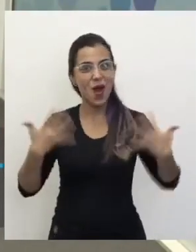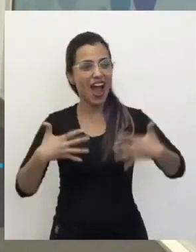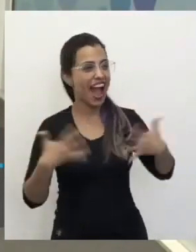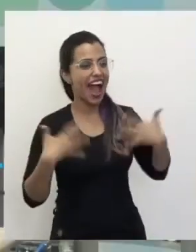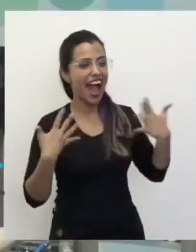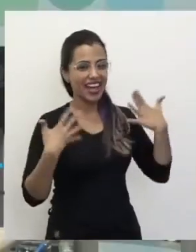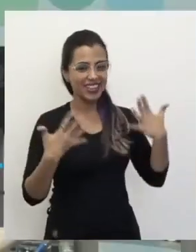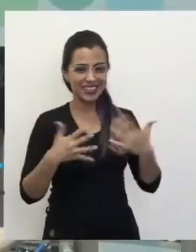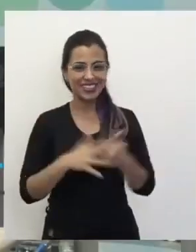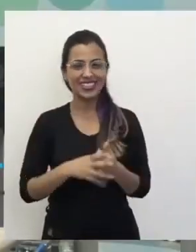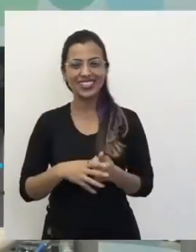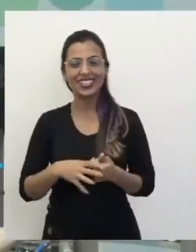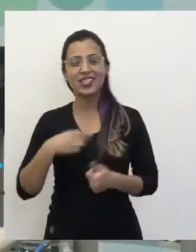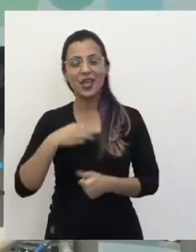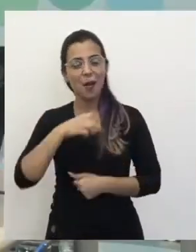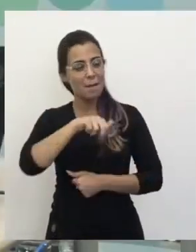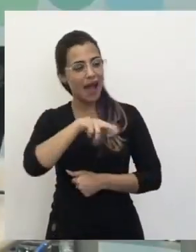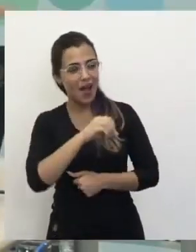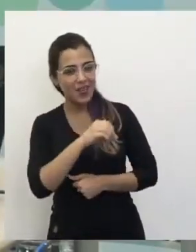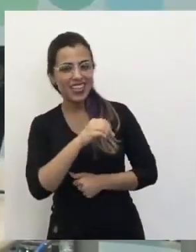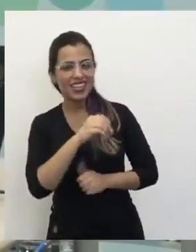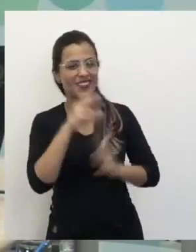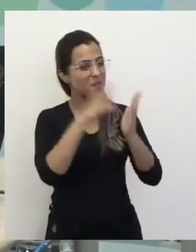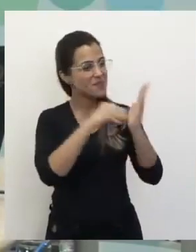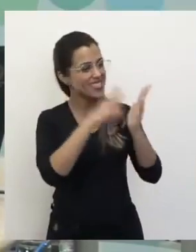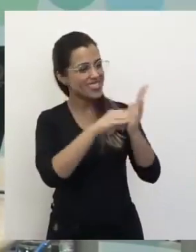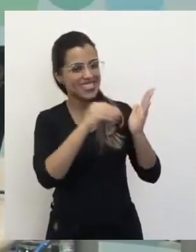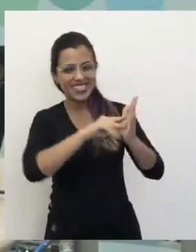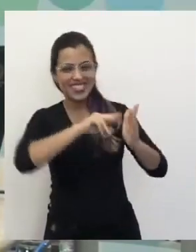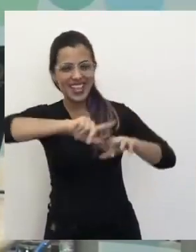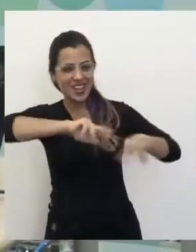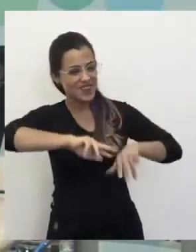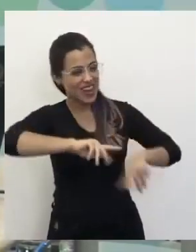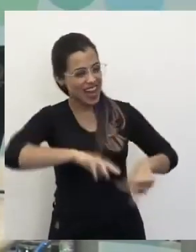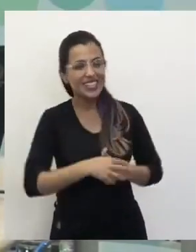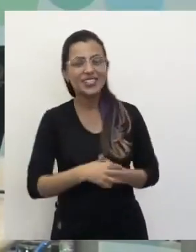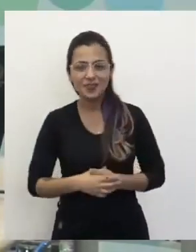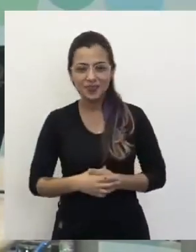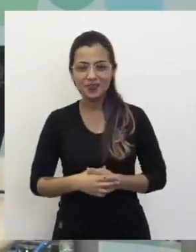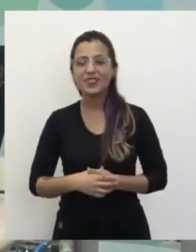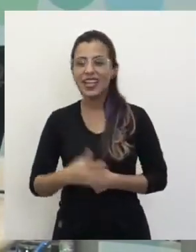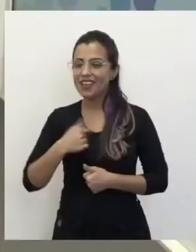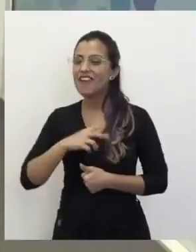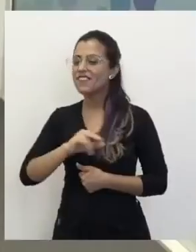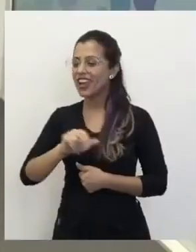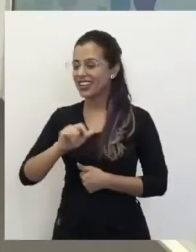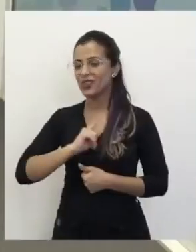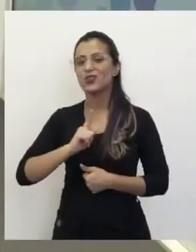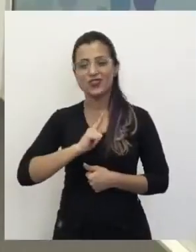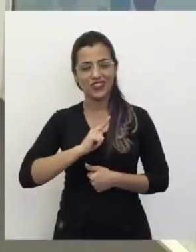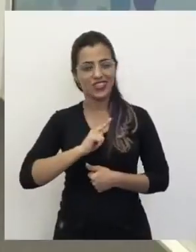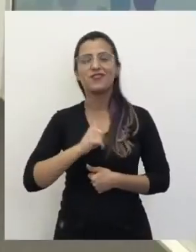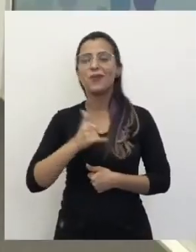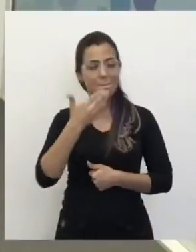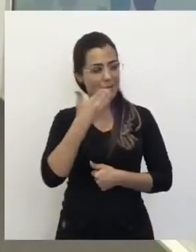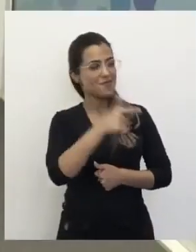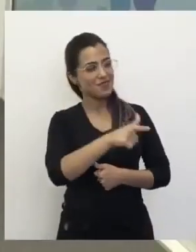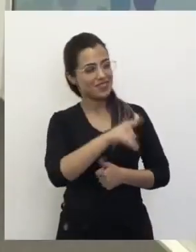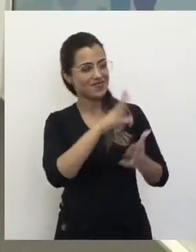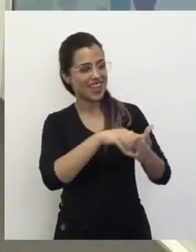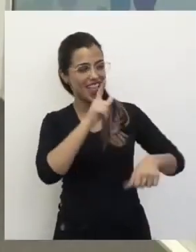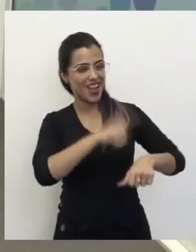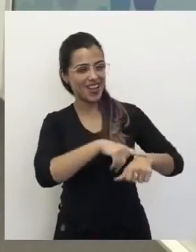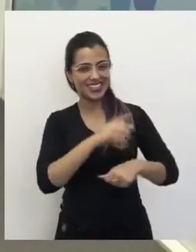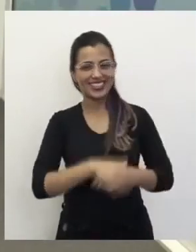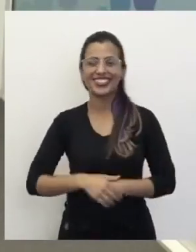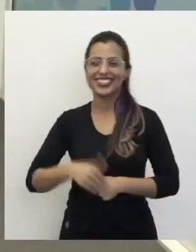sabem, o Mauro tava fazendo várias imitações aqui. Não. Eu já tô empolgada. Não, não é isso não. Um dia eu vou fazer ele imitar no ar. Vamos lá. A apresentação